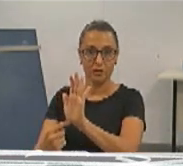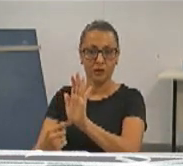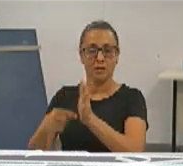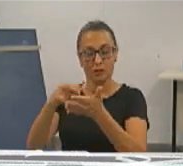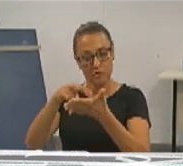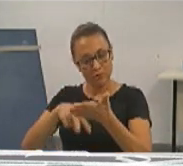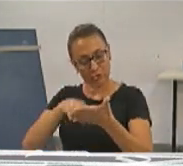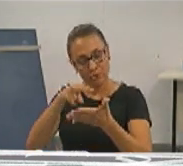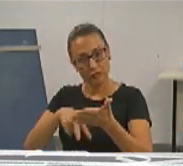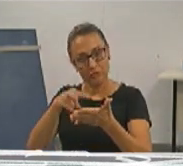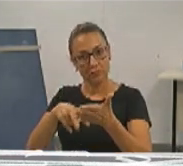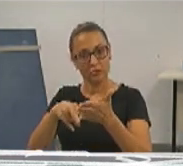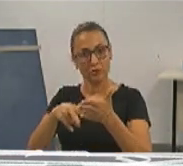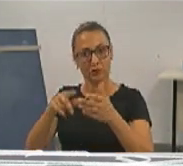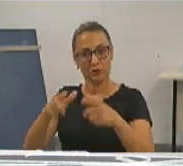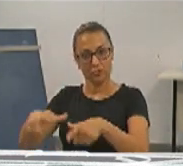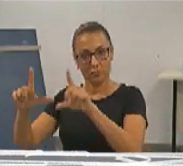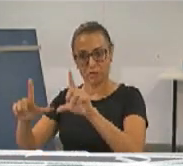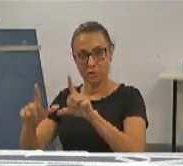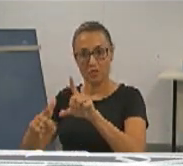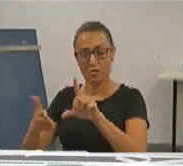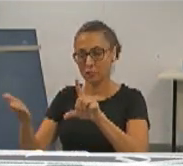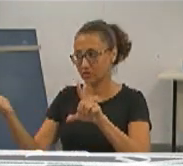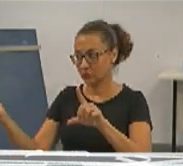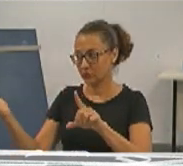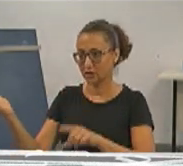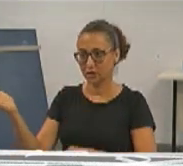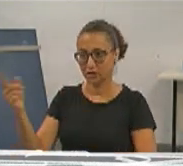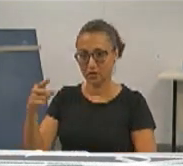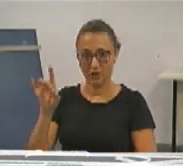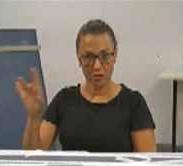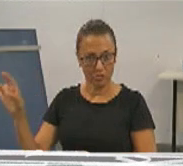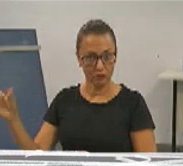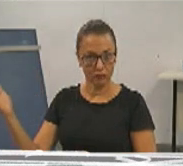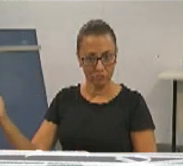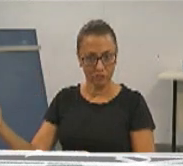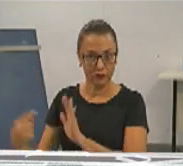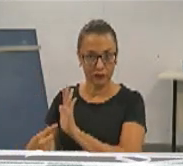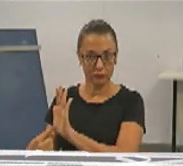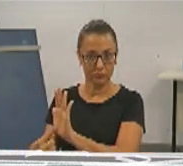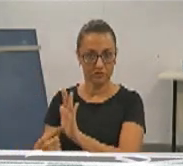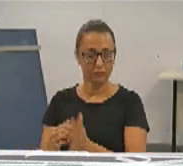lidos na tela que está à esquerda de vocês.